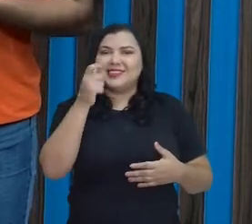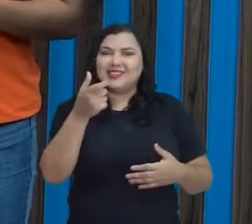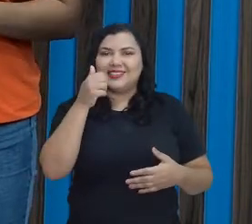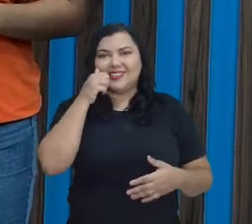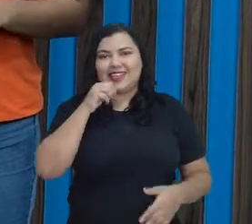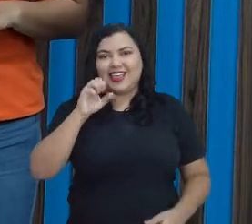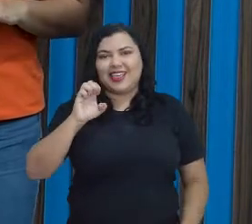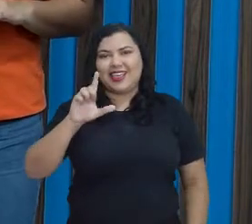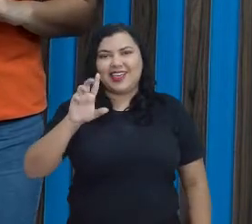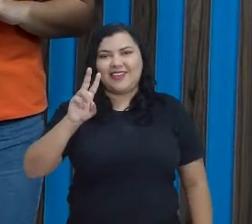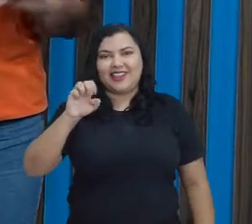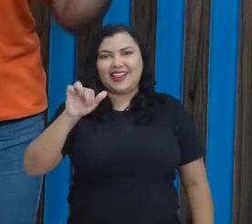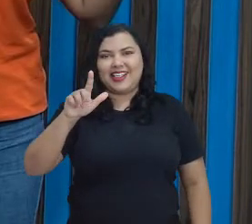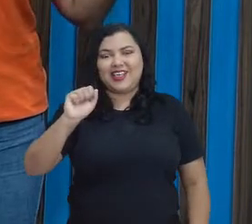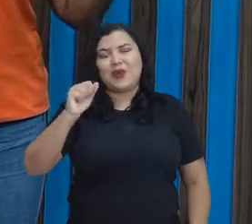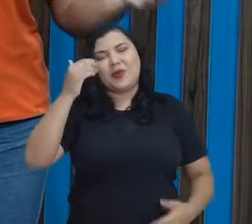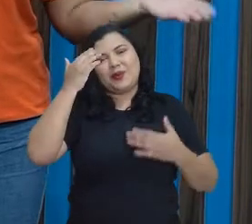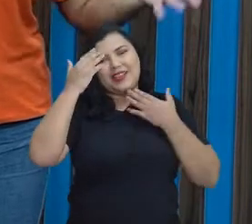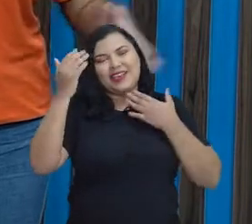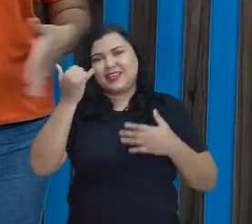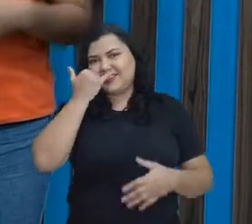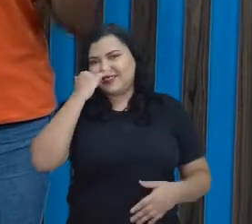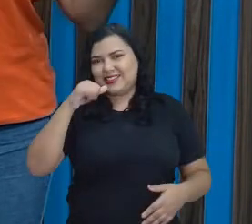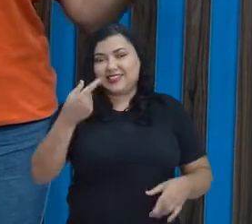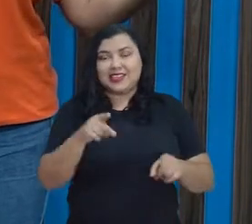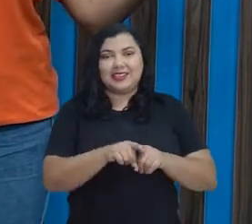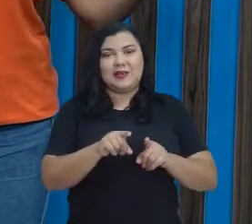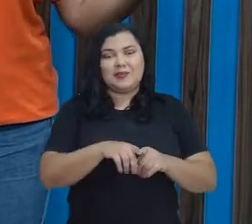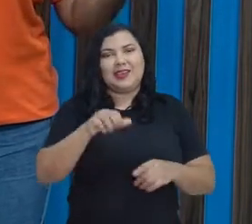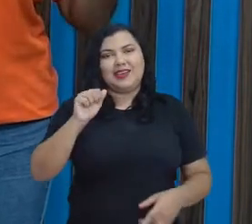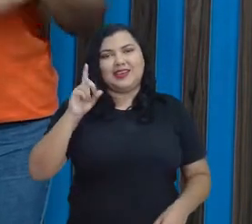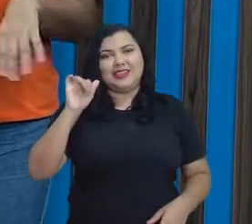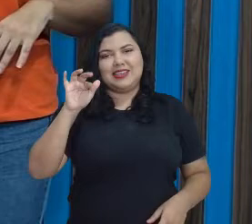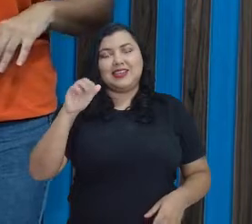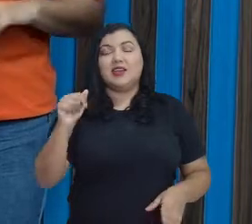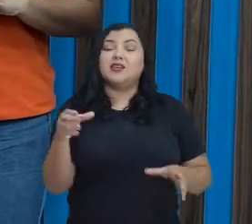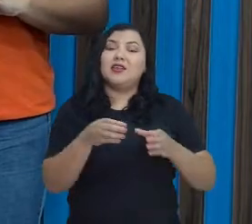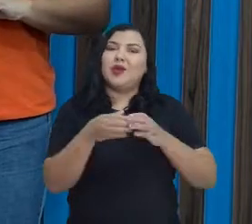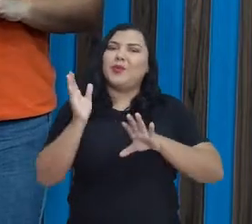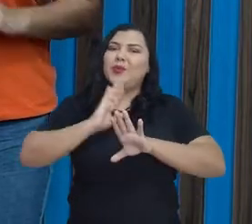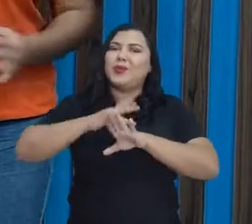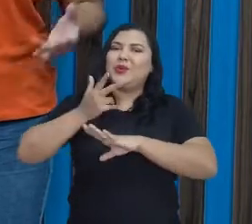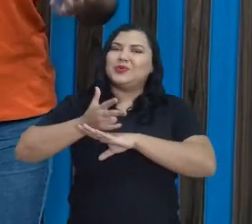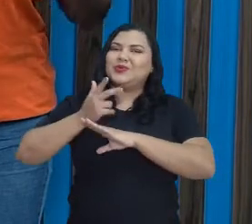pela presença, obrigada a Jéssica, a professora Adriana e a produção que faz com que as aulas